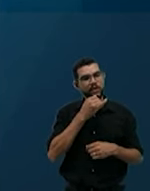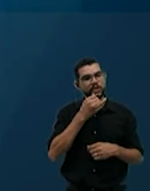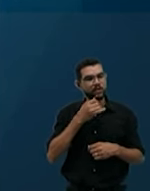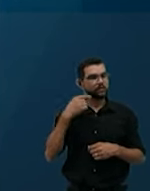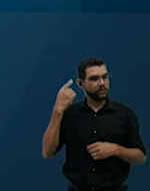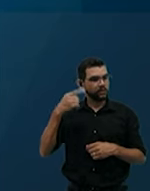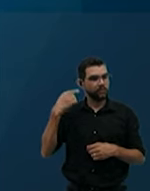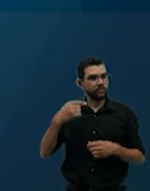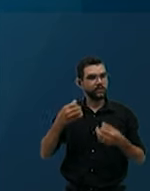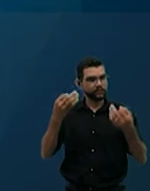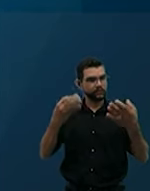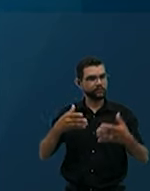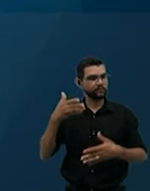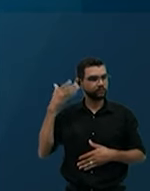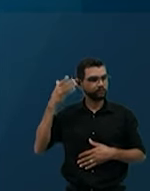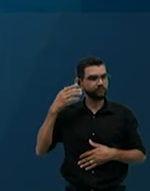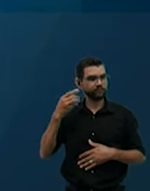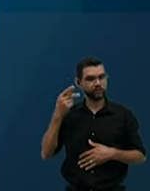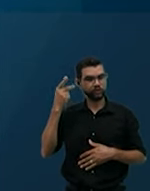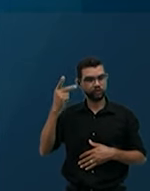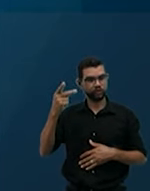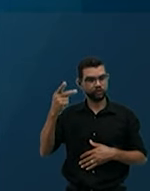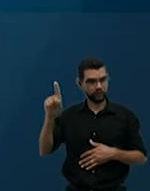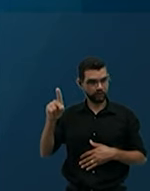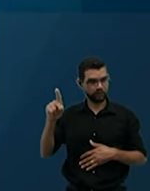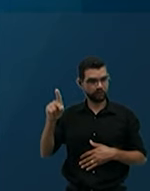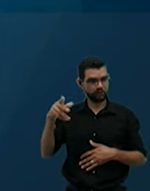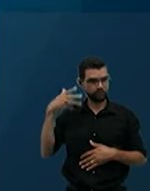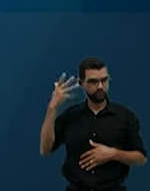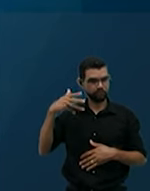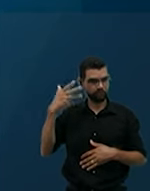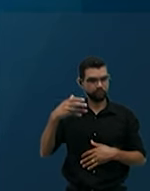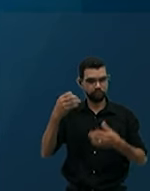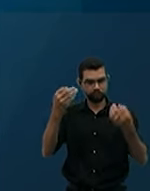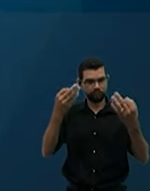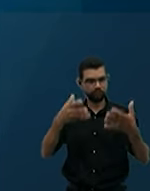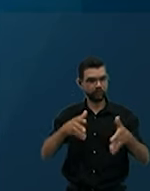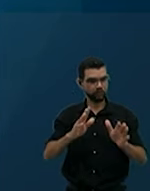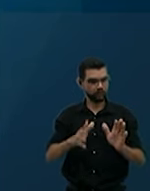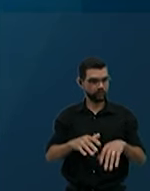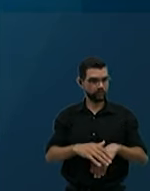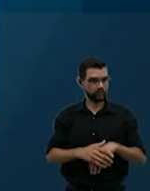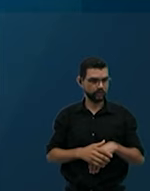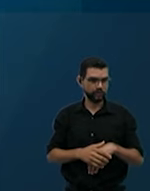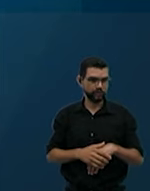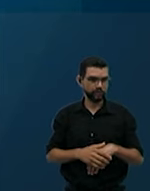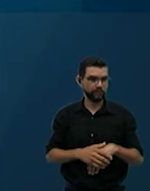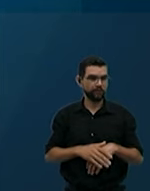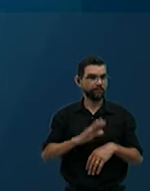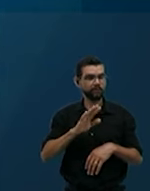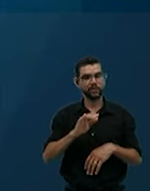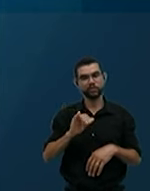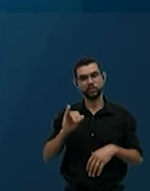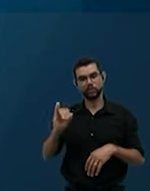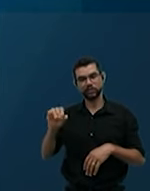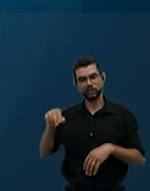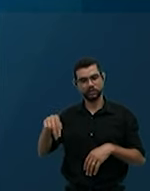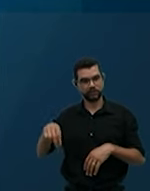Então, veja que o máximo que o INSS poderia pedir aqui seria o não pagamento